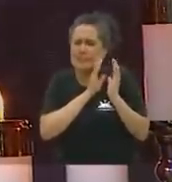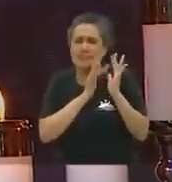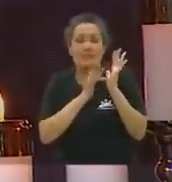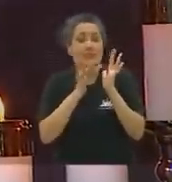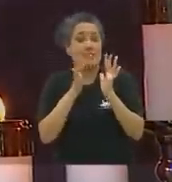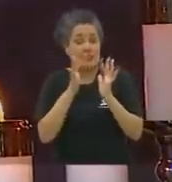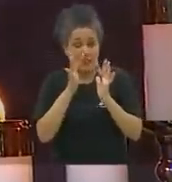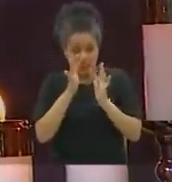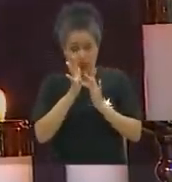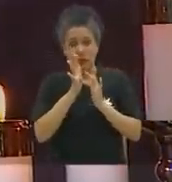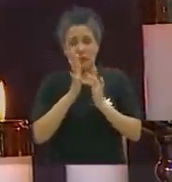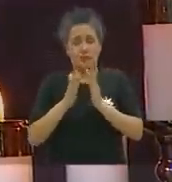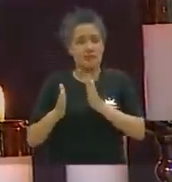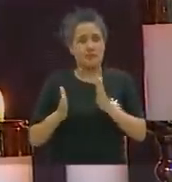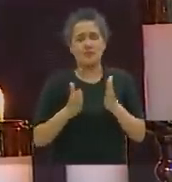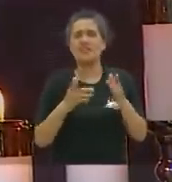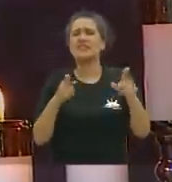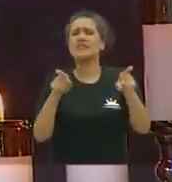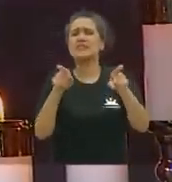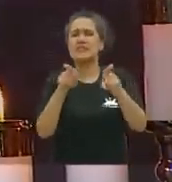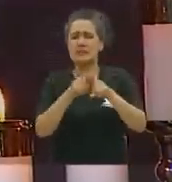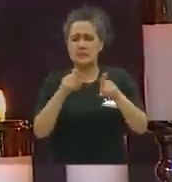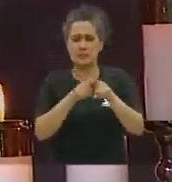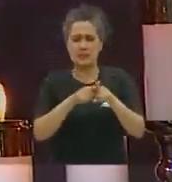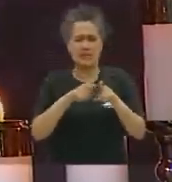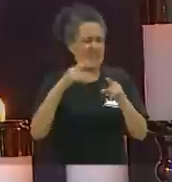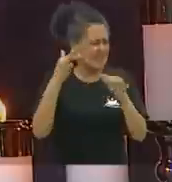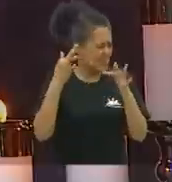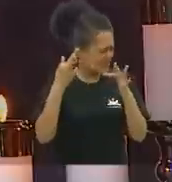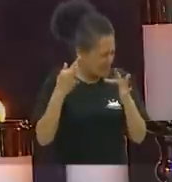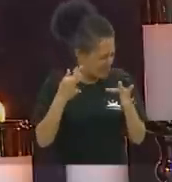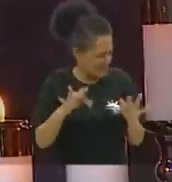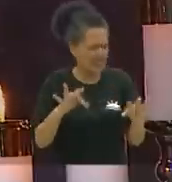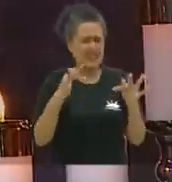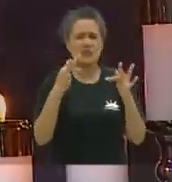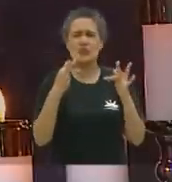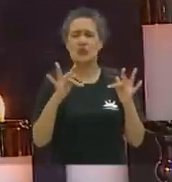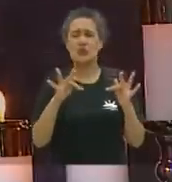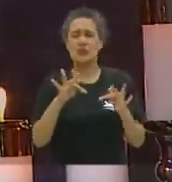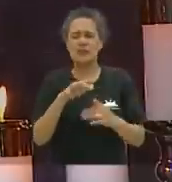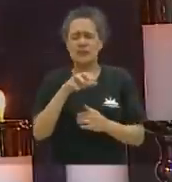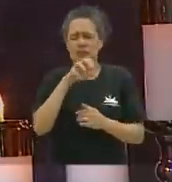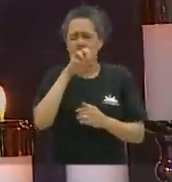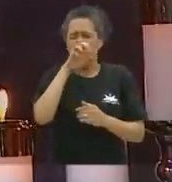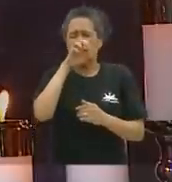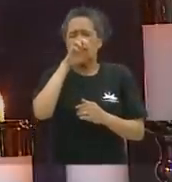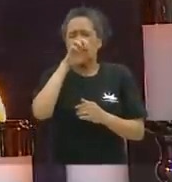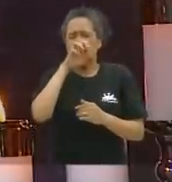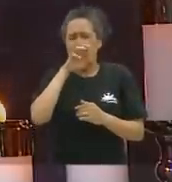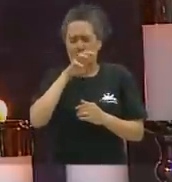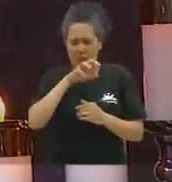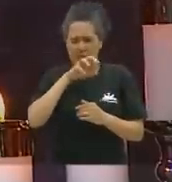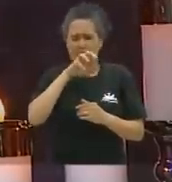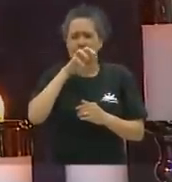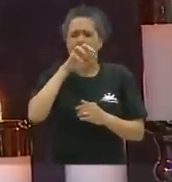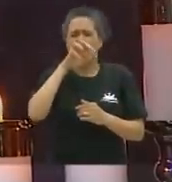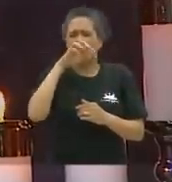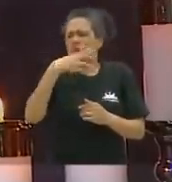os suspiros, a dor, a insanidade com que o trataram.